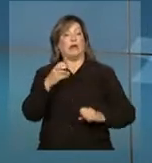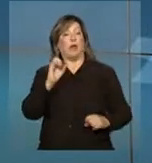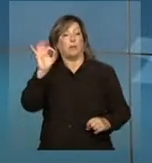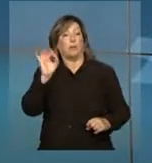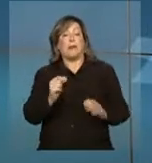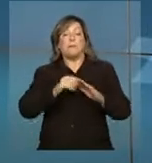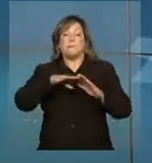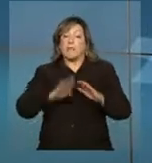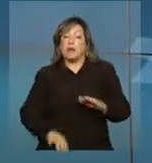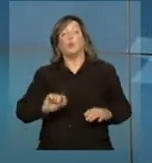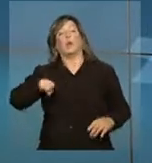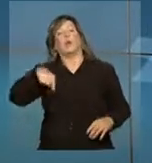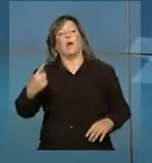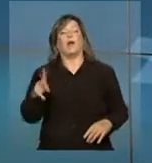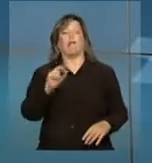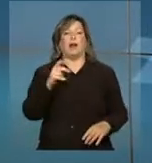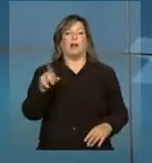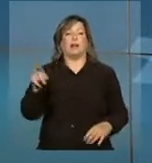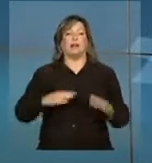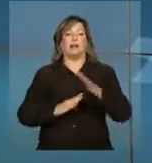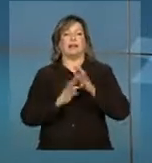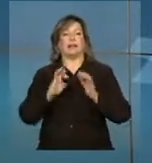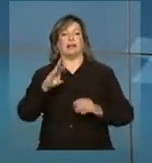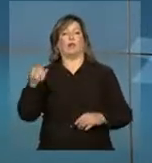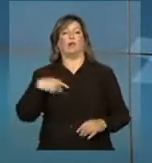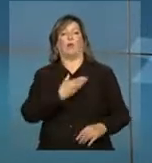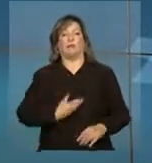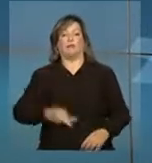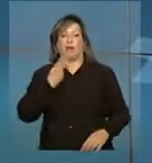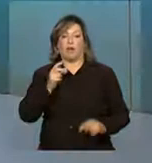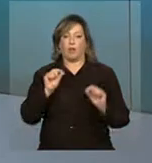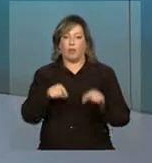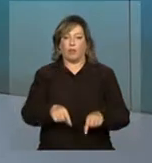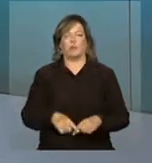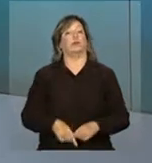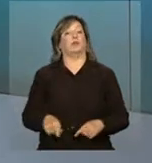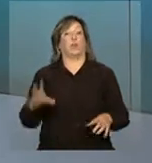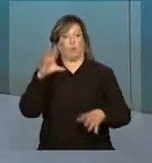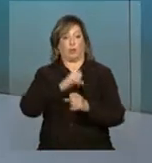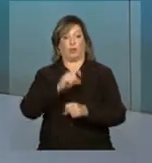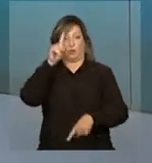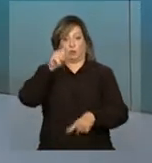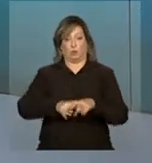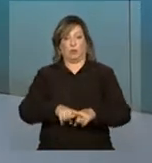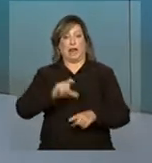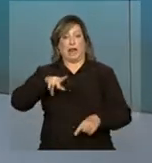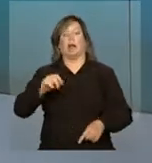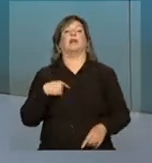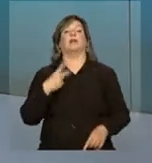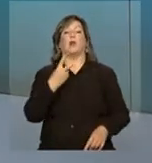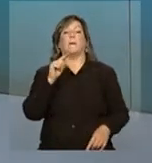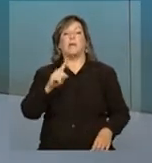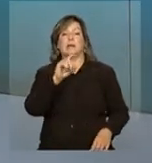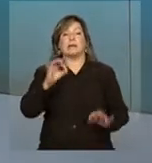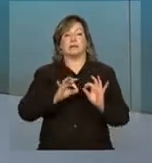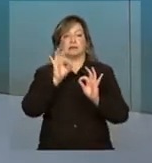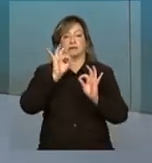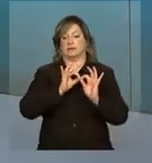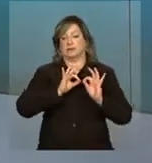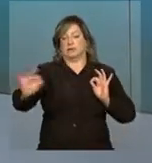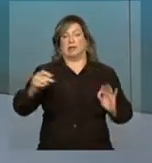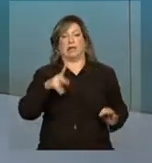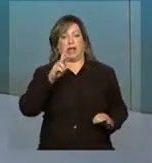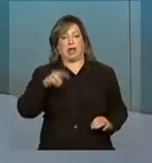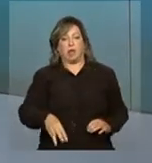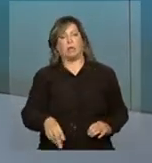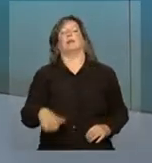38% menor ao teto estabelecido pelo governo no total a linha terá 2.100 km de extensão e vai